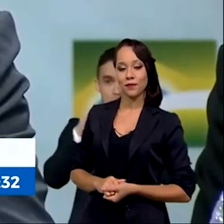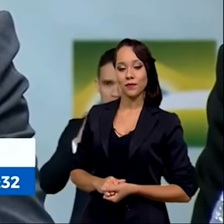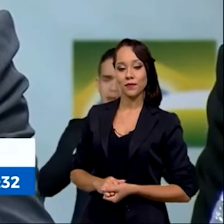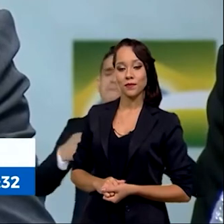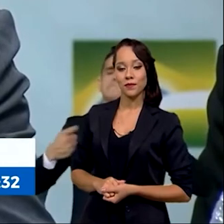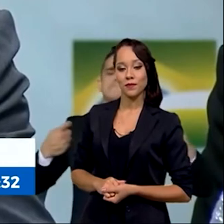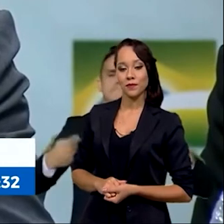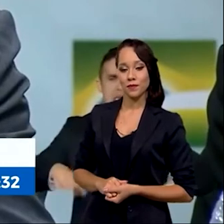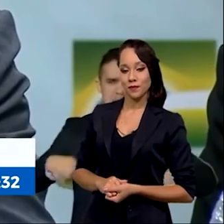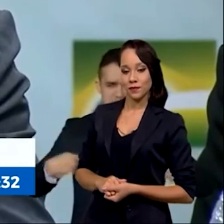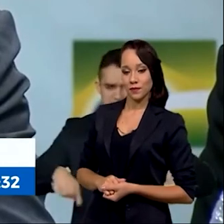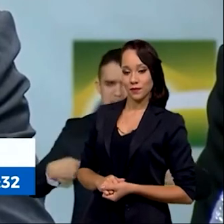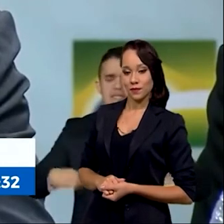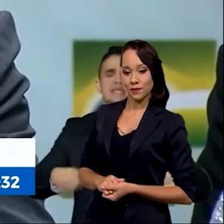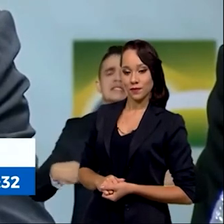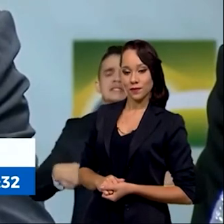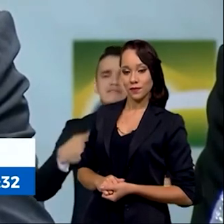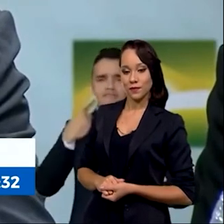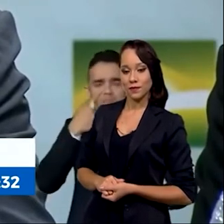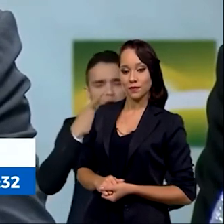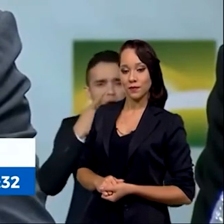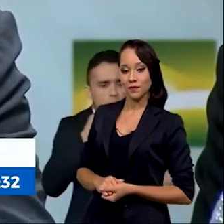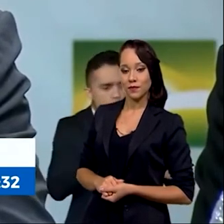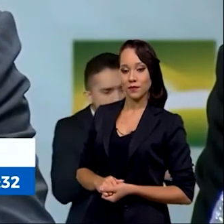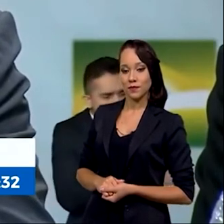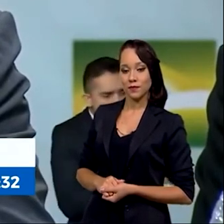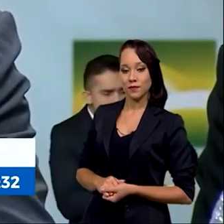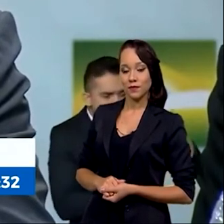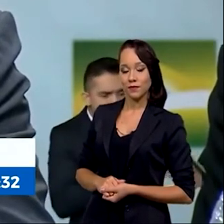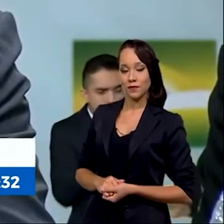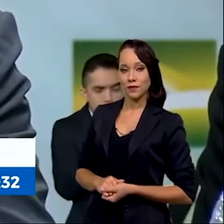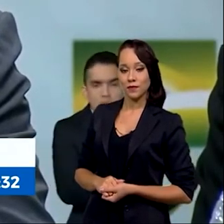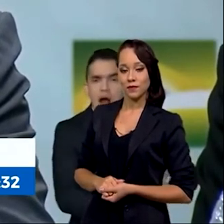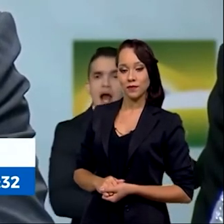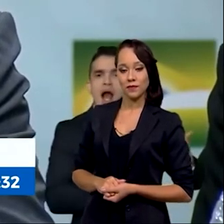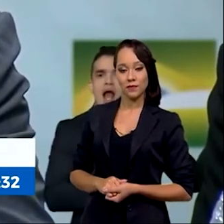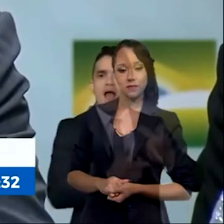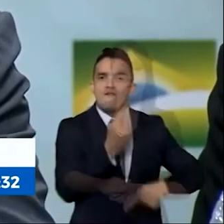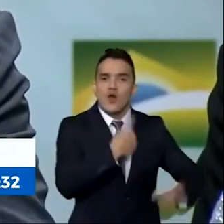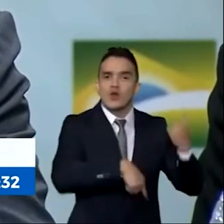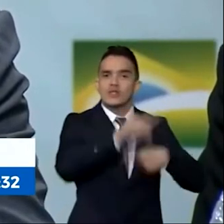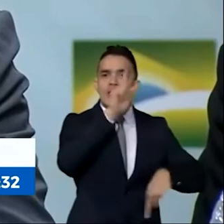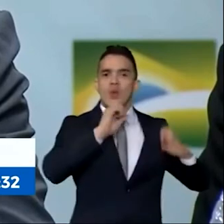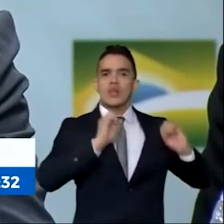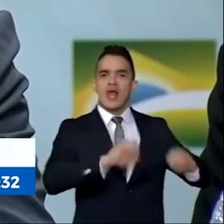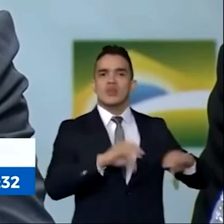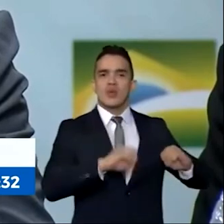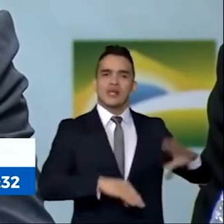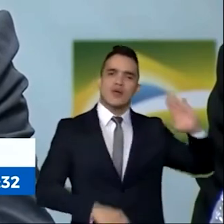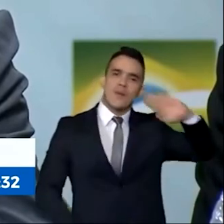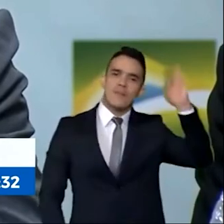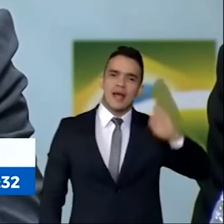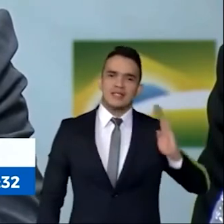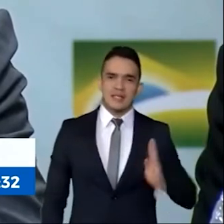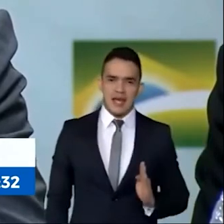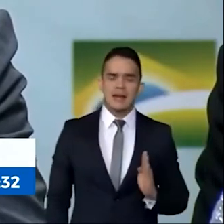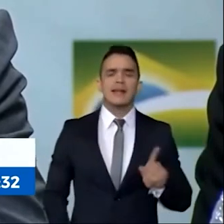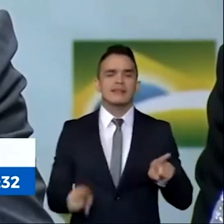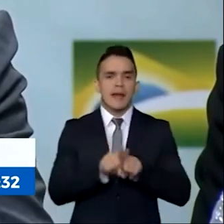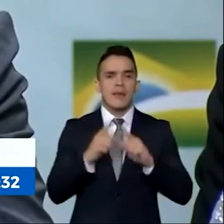acompanhar a evolução da educação brasileira das avaliações